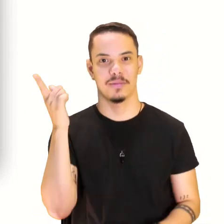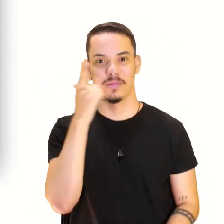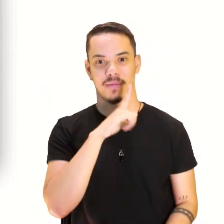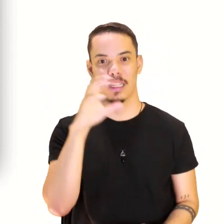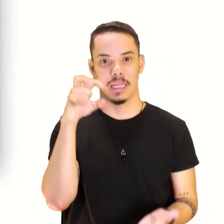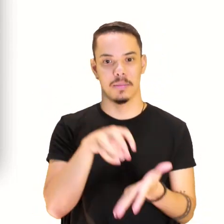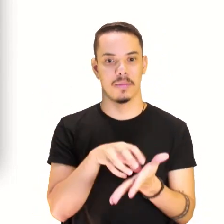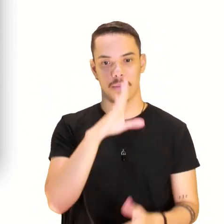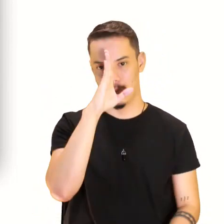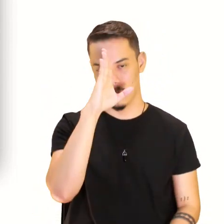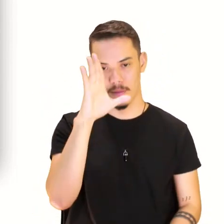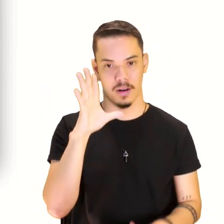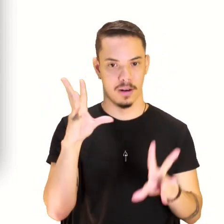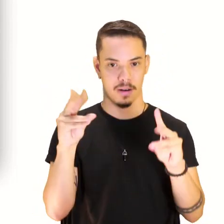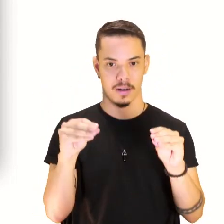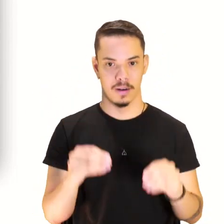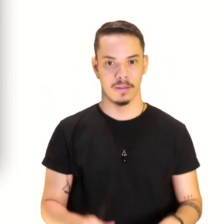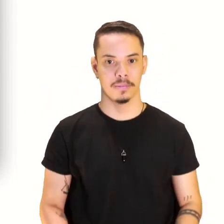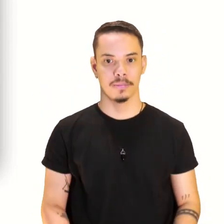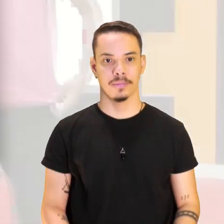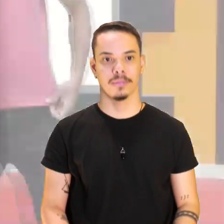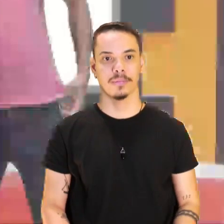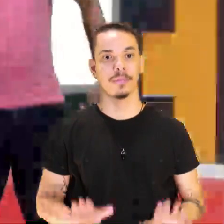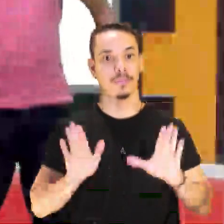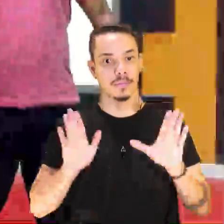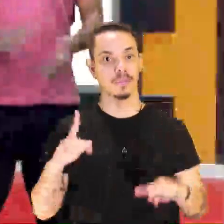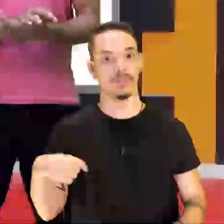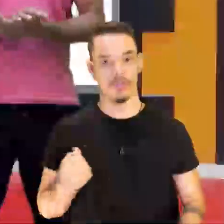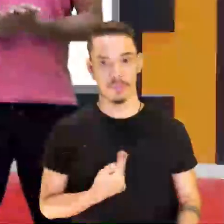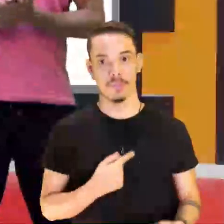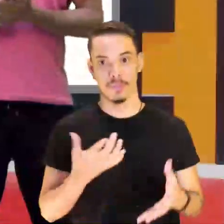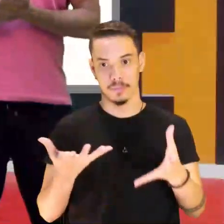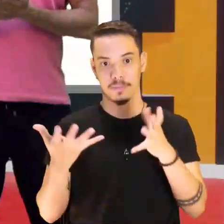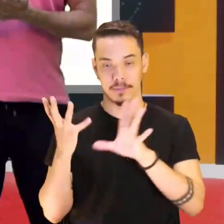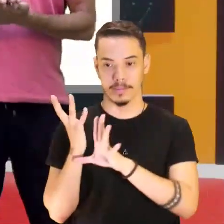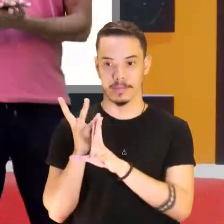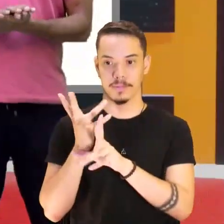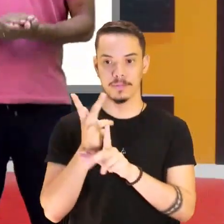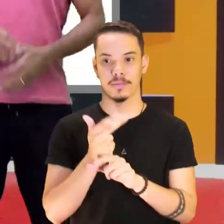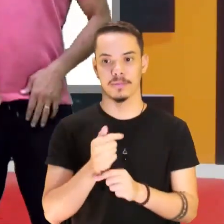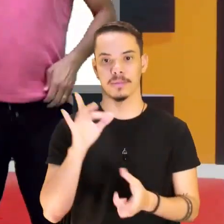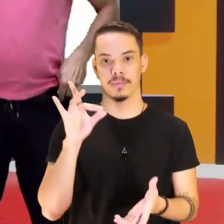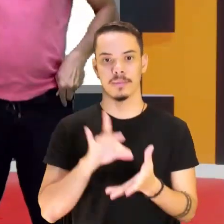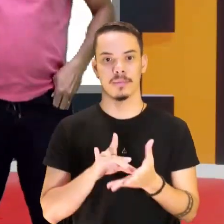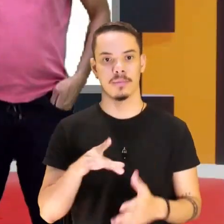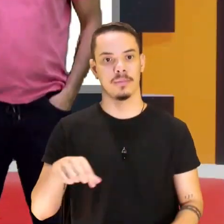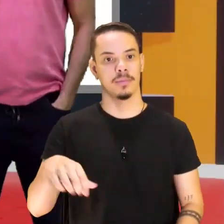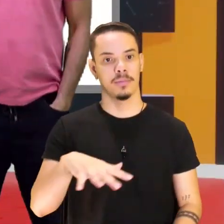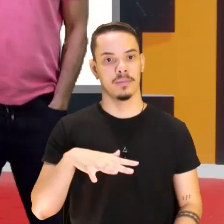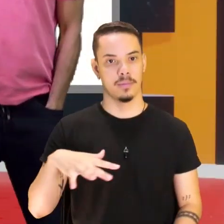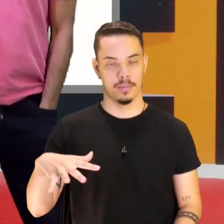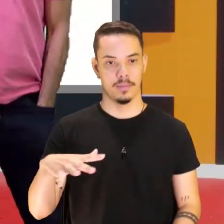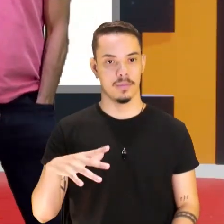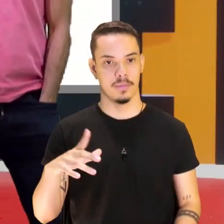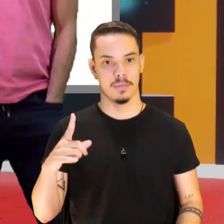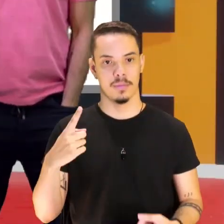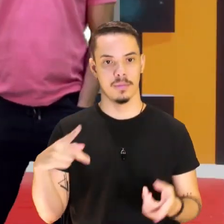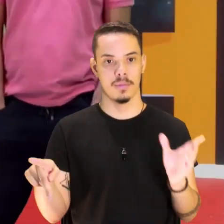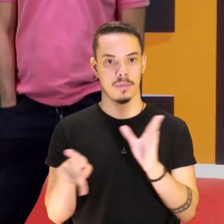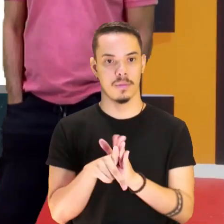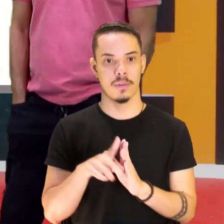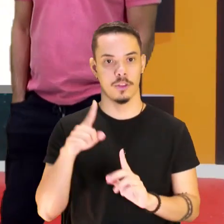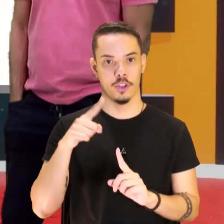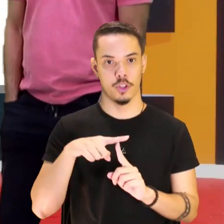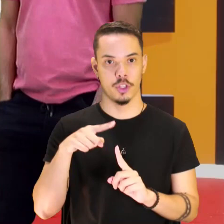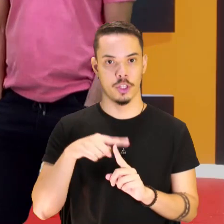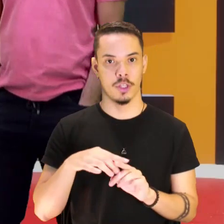de tudo. Mas tá ótimo, né? Então o que a gente queria revisar com vocês, de fato, eram aqui as situações dos tipos de triângulo,